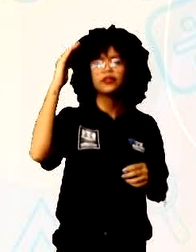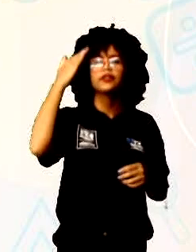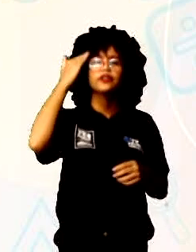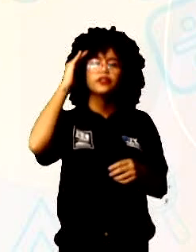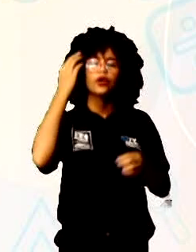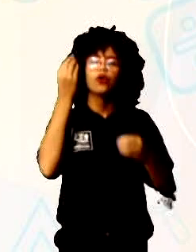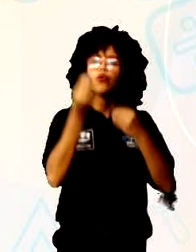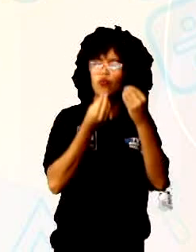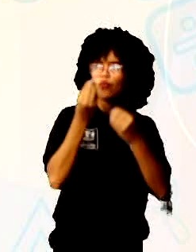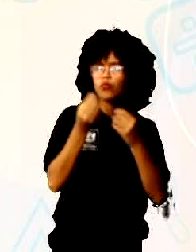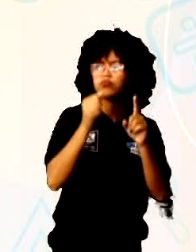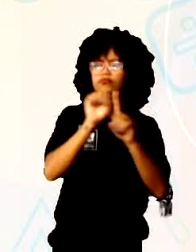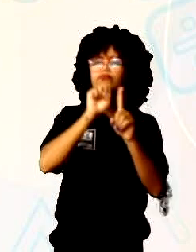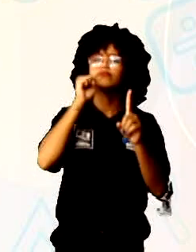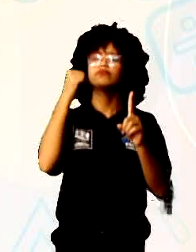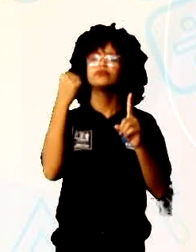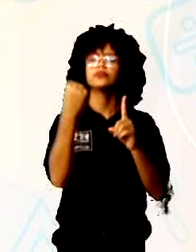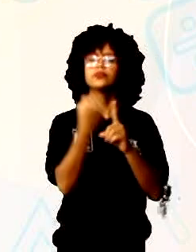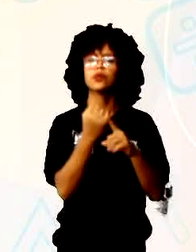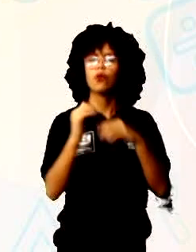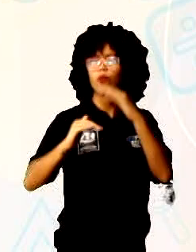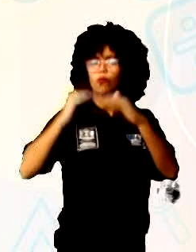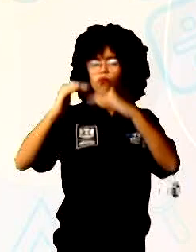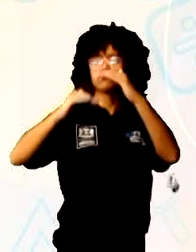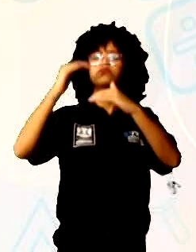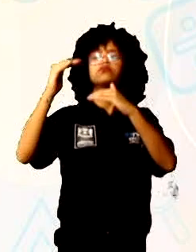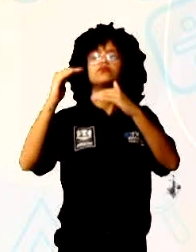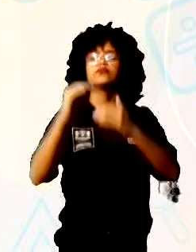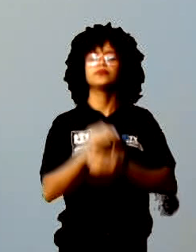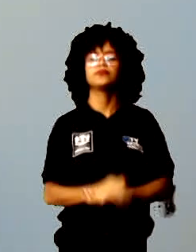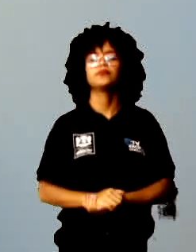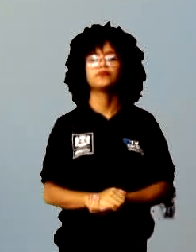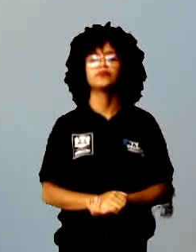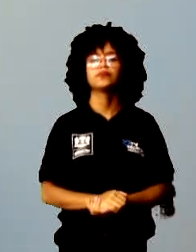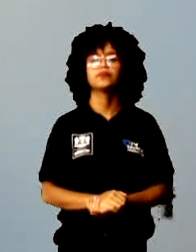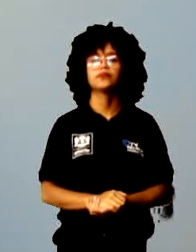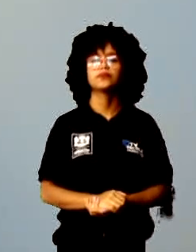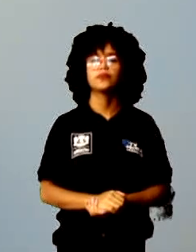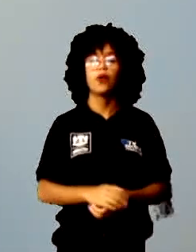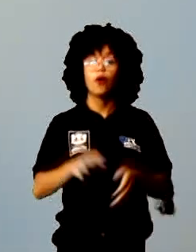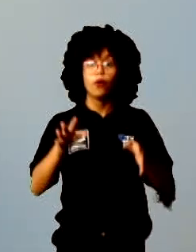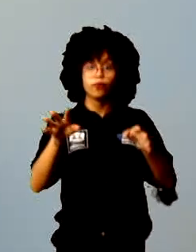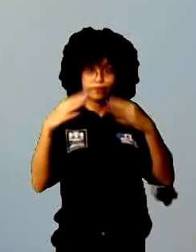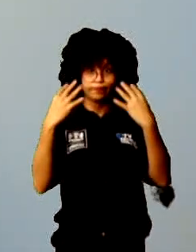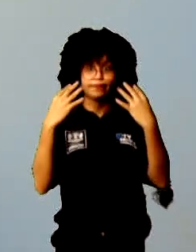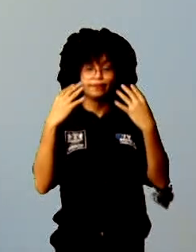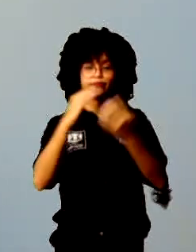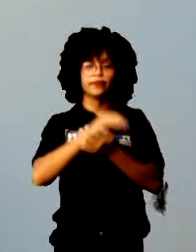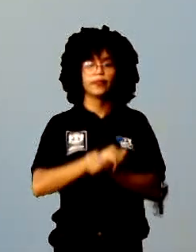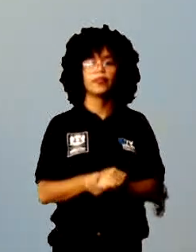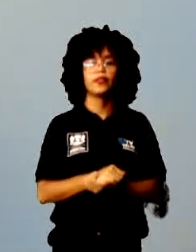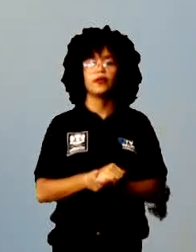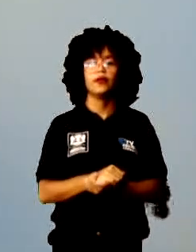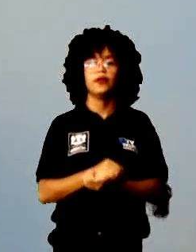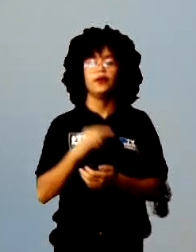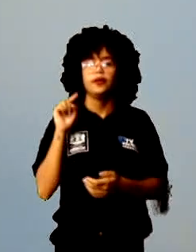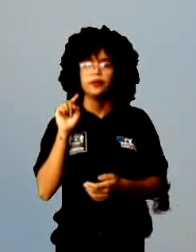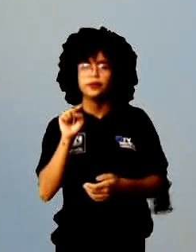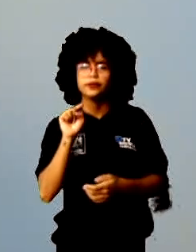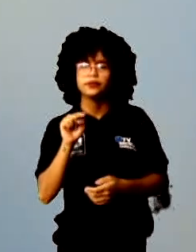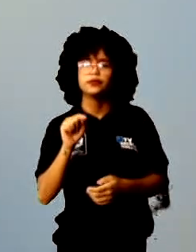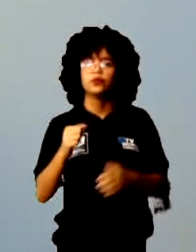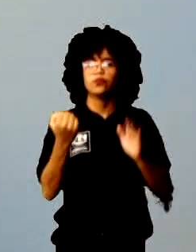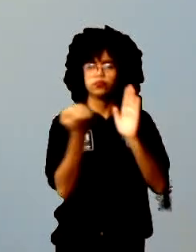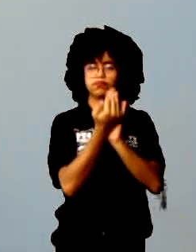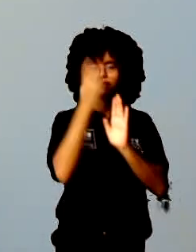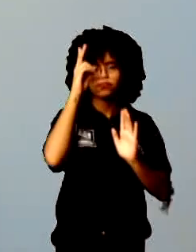como Aquela sociedade se desenvolveu Então escuta só peço a tua bastante atenção esses esse Patrimônio Histórico